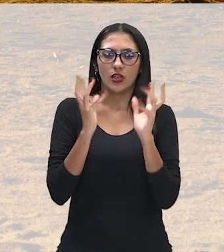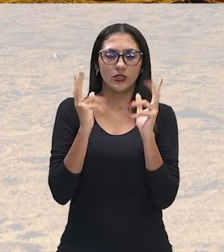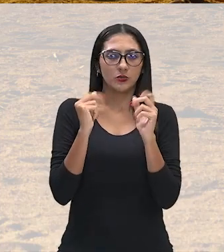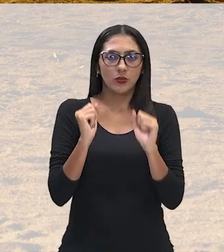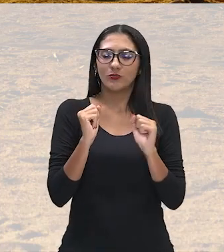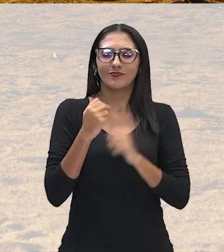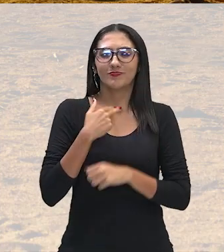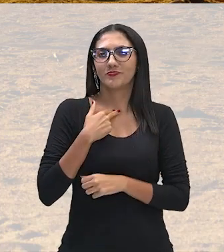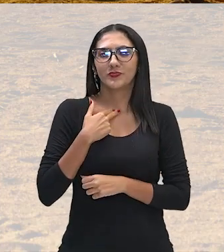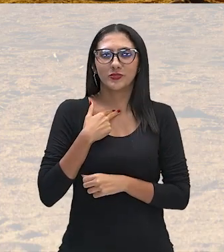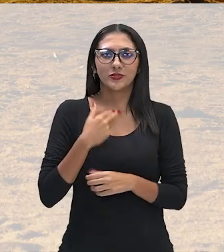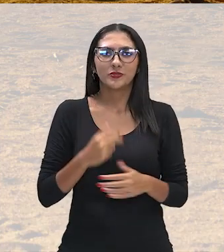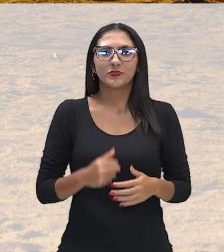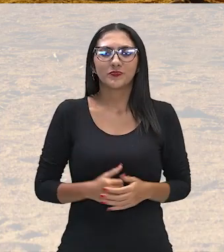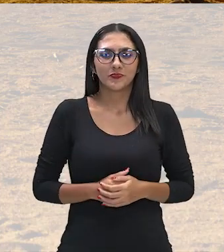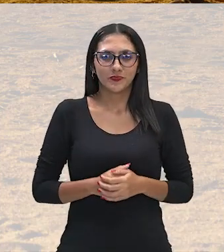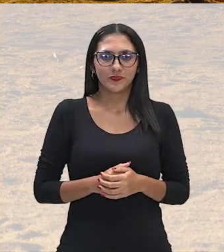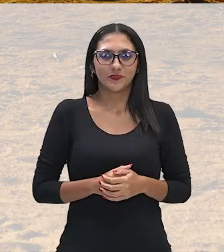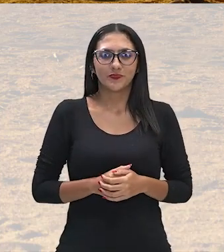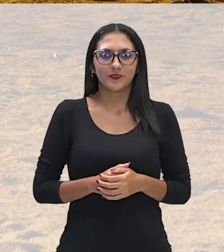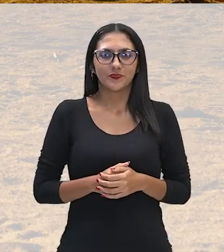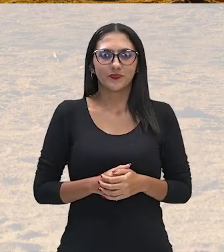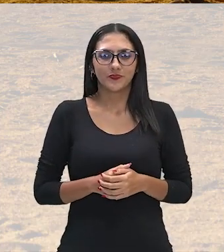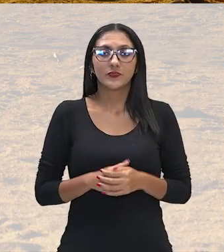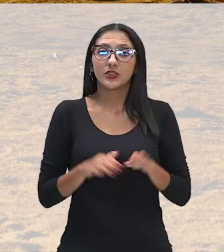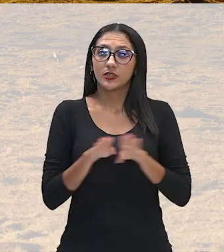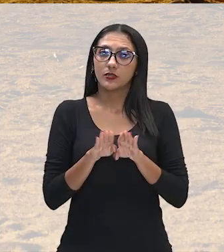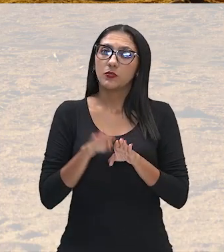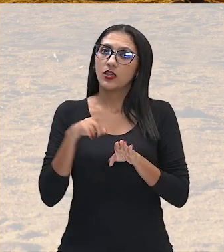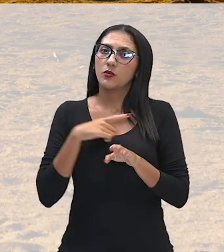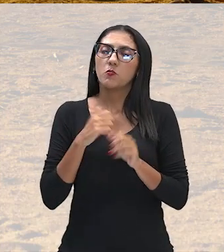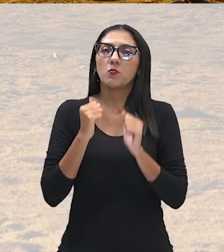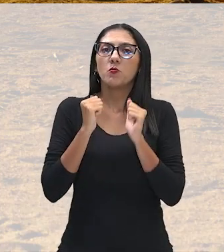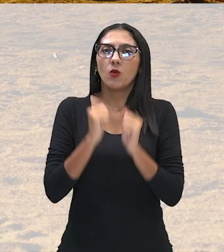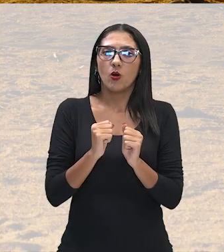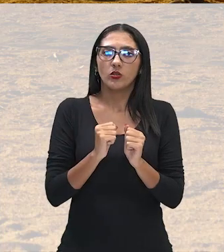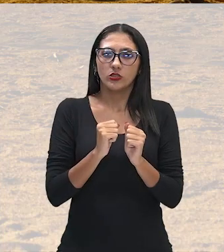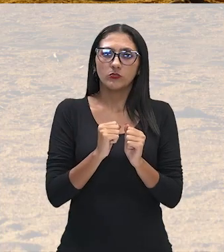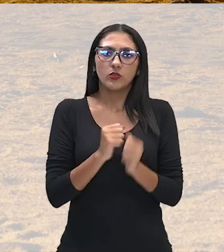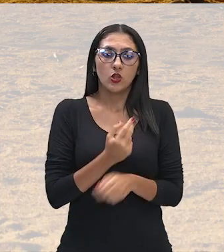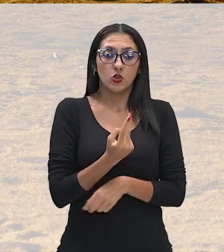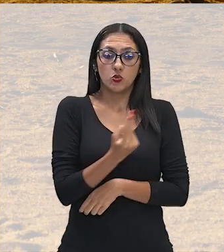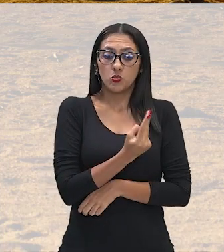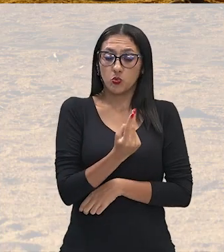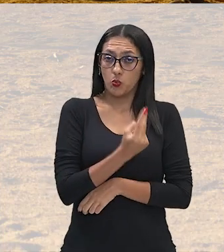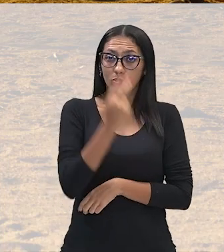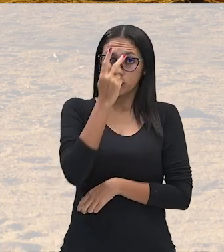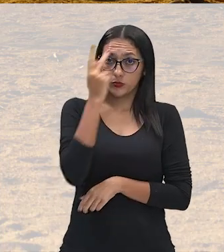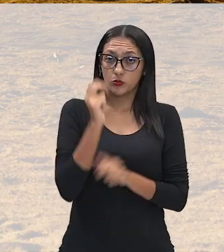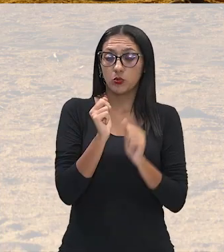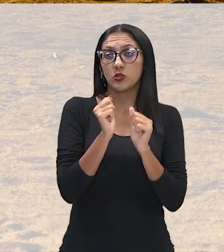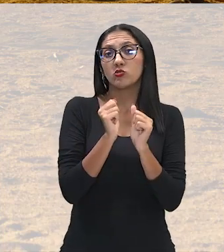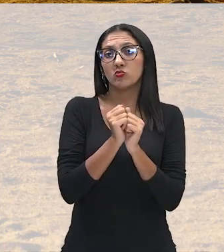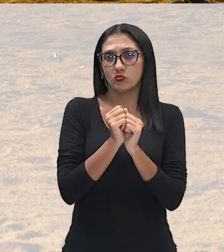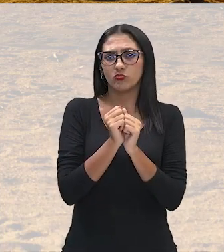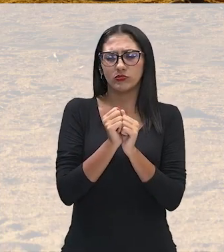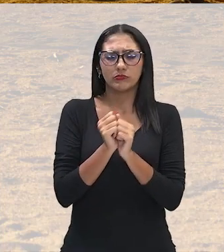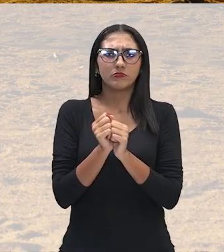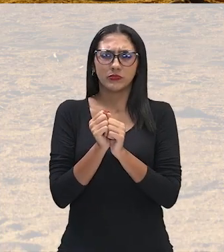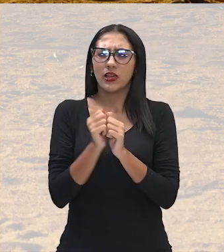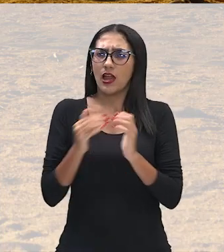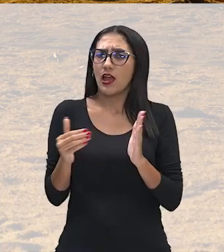certo? E ele é jogado também em duplas, em trios, até 4 pessoas é possível